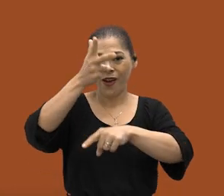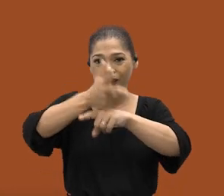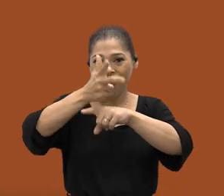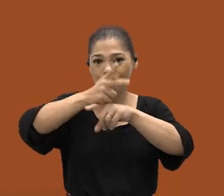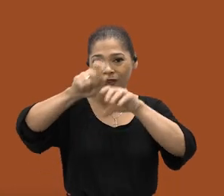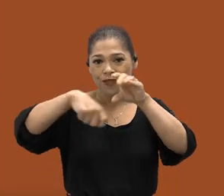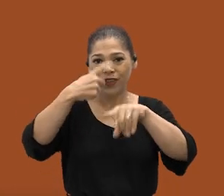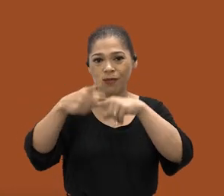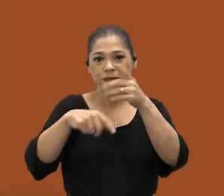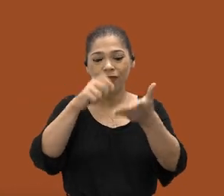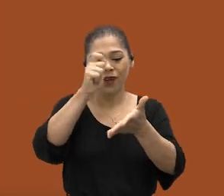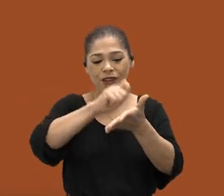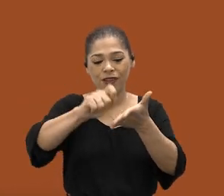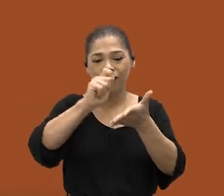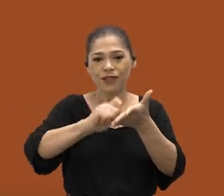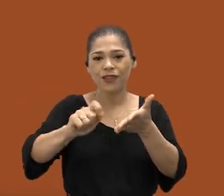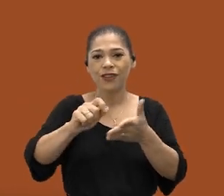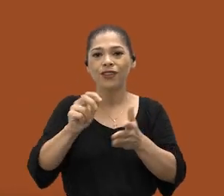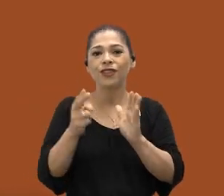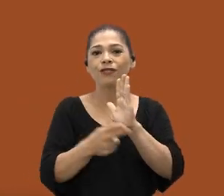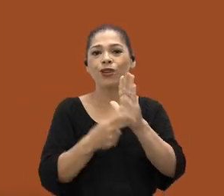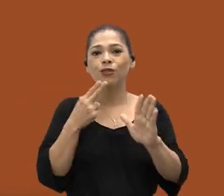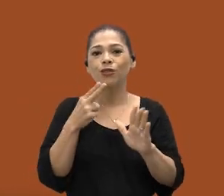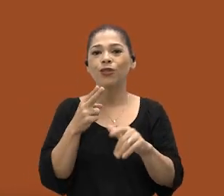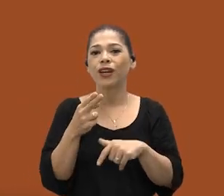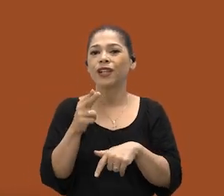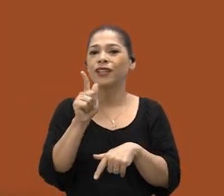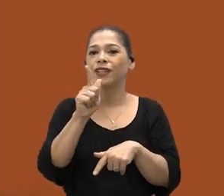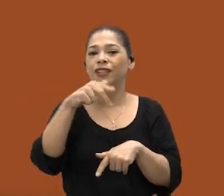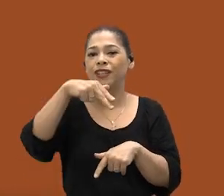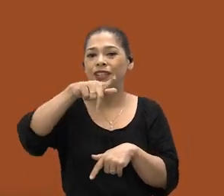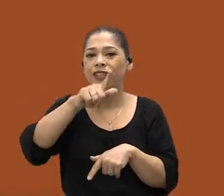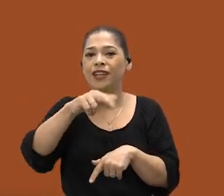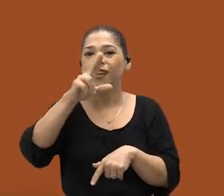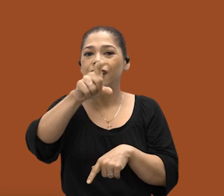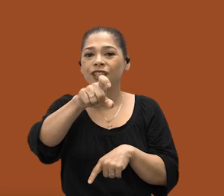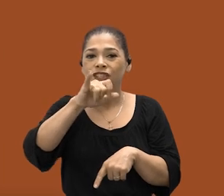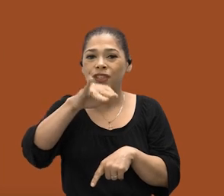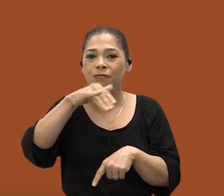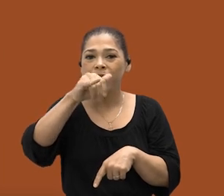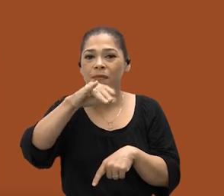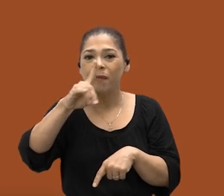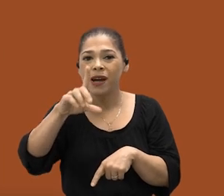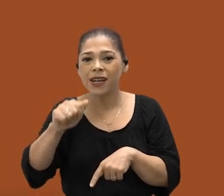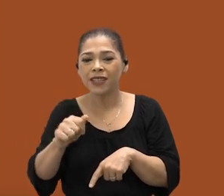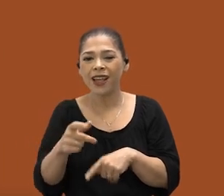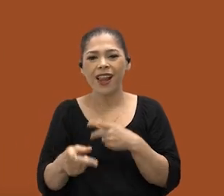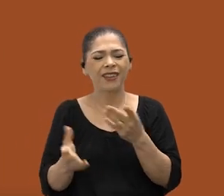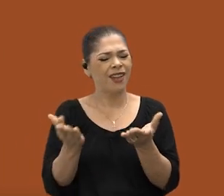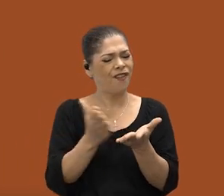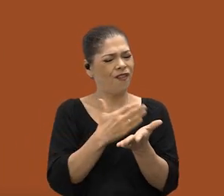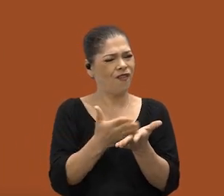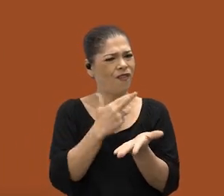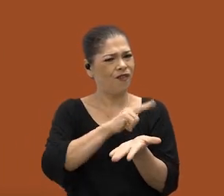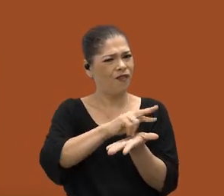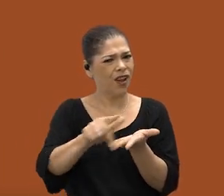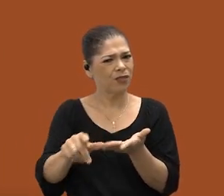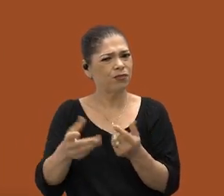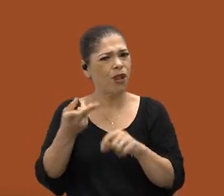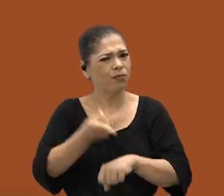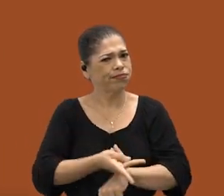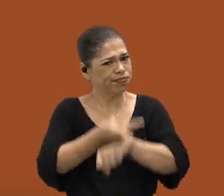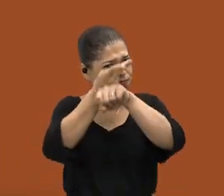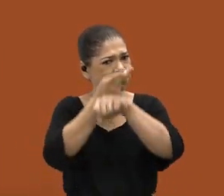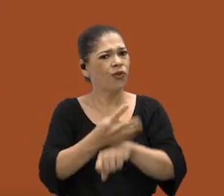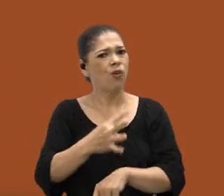vídeo que depois com transformado em texto de uma autora nigeriana chamada China Amanda adish ela tem vários livros